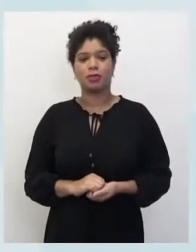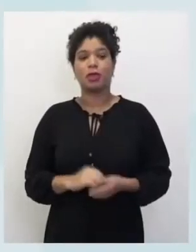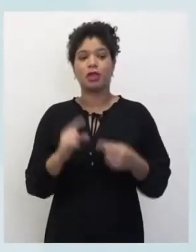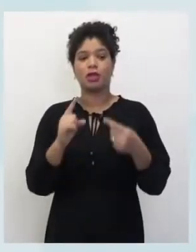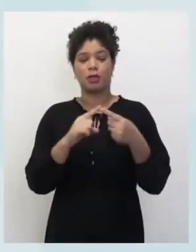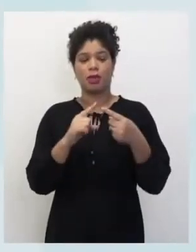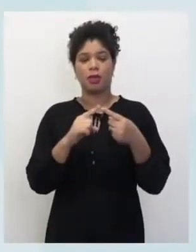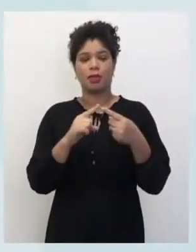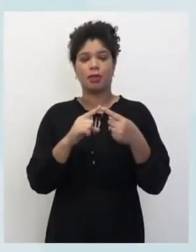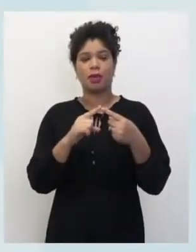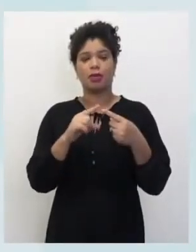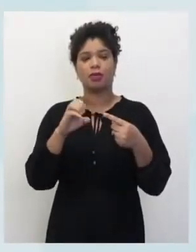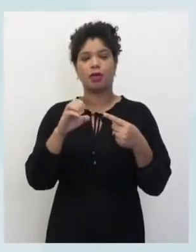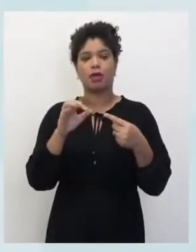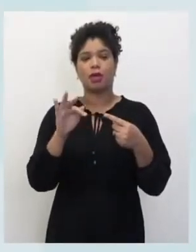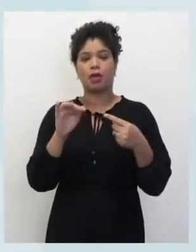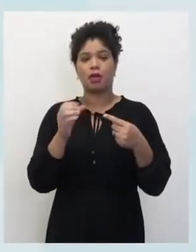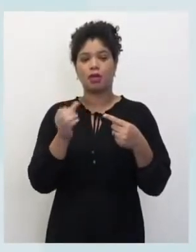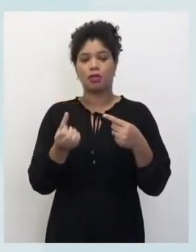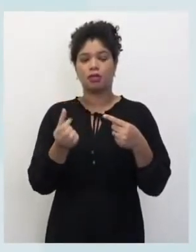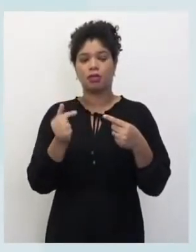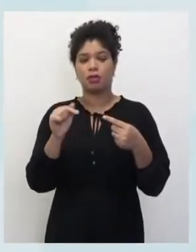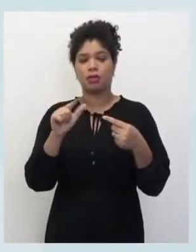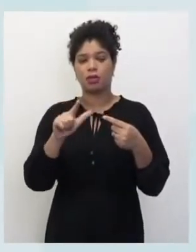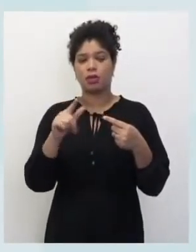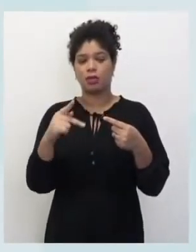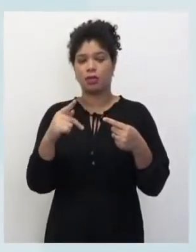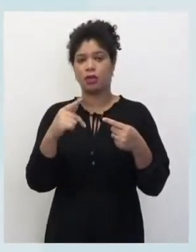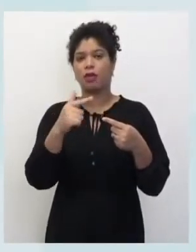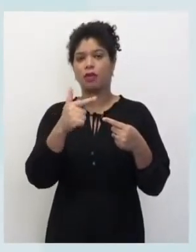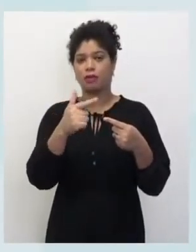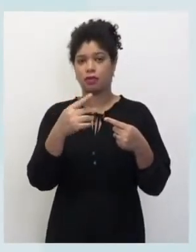EF 67 LP 24B,